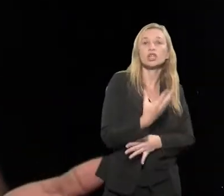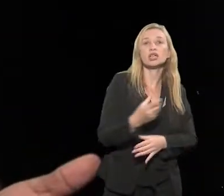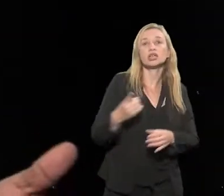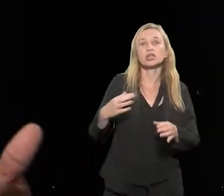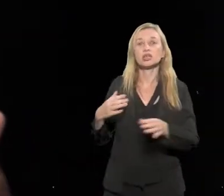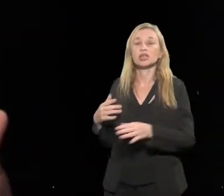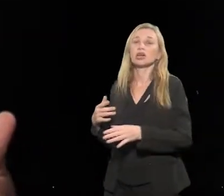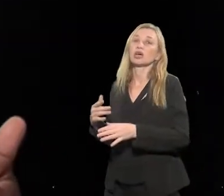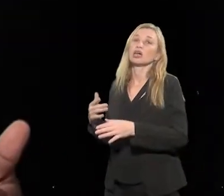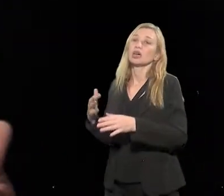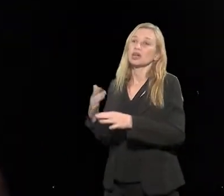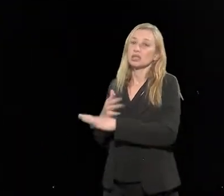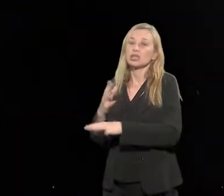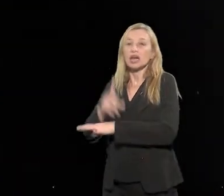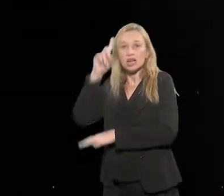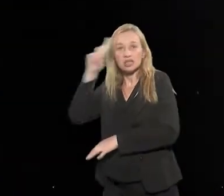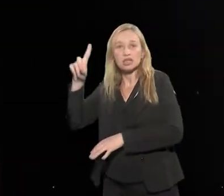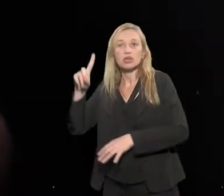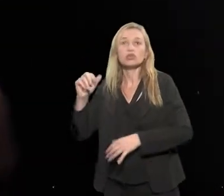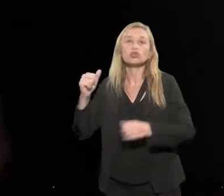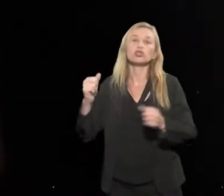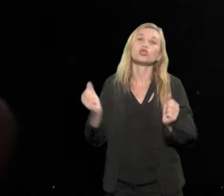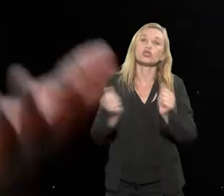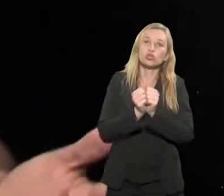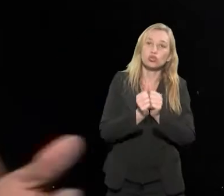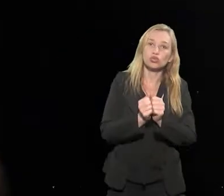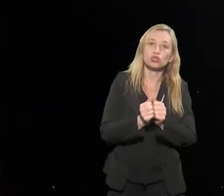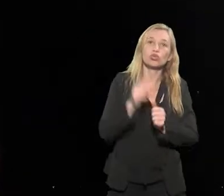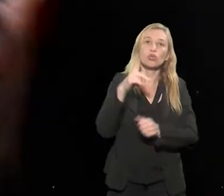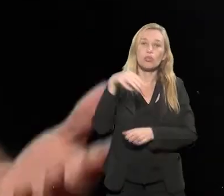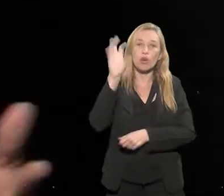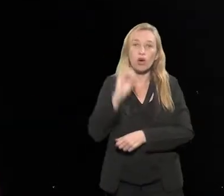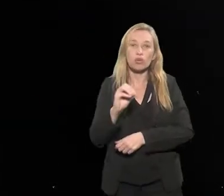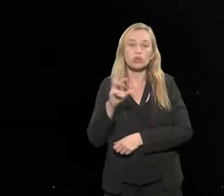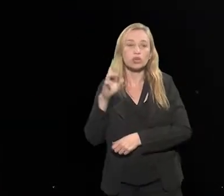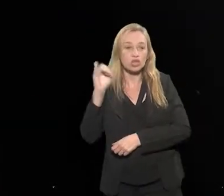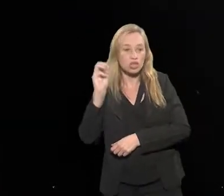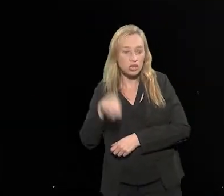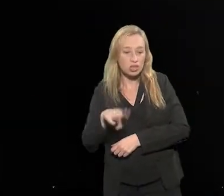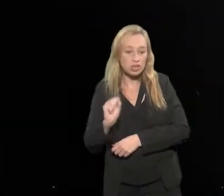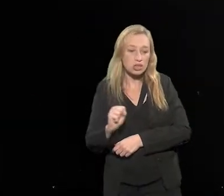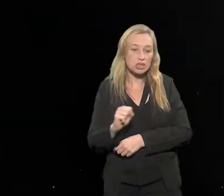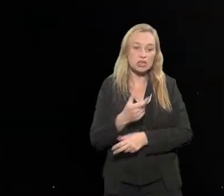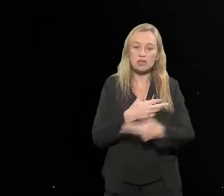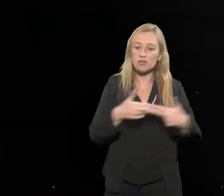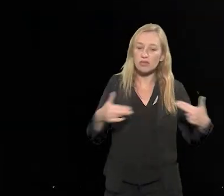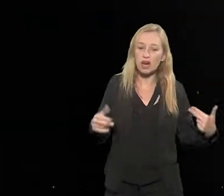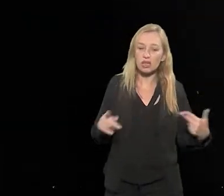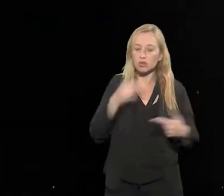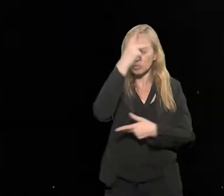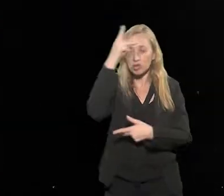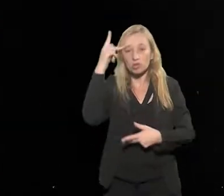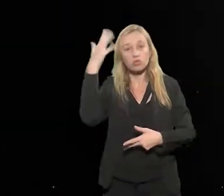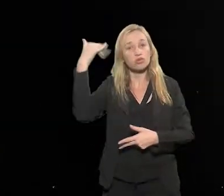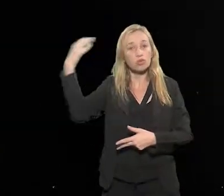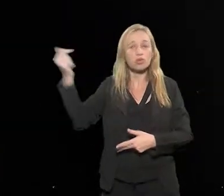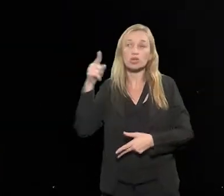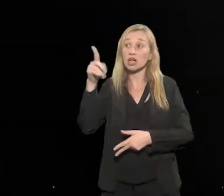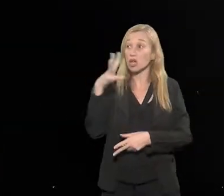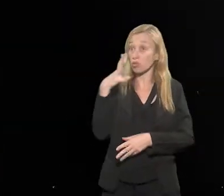da Cidade de Deus, junto com o MV Bill, Arifan, Cidinho Doca, Paulo Lins, tem uma série de pessoas lá